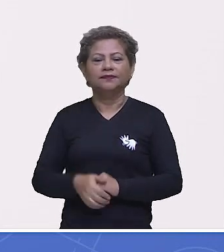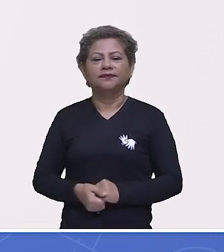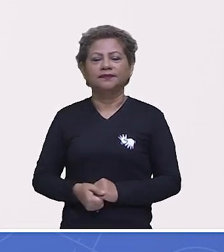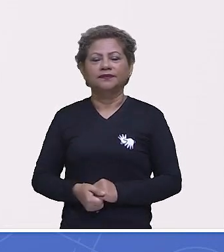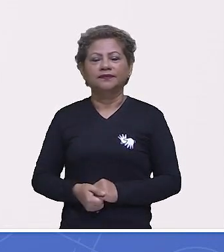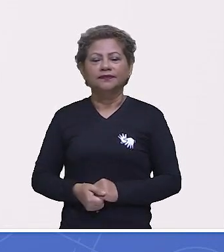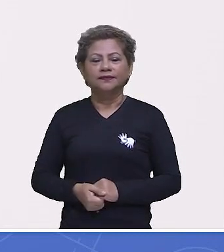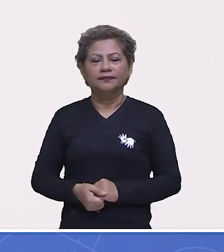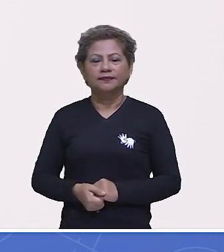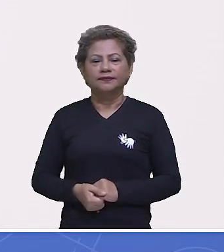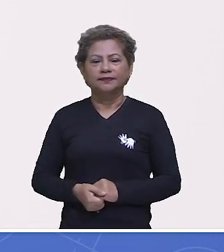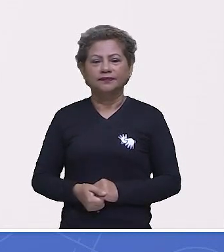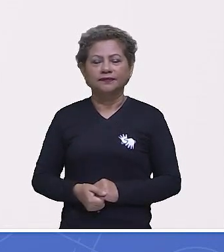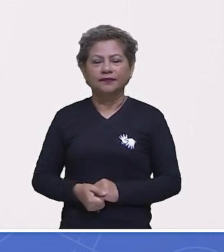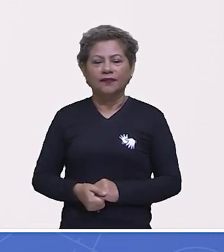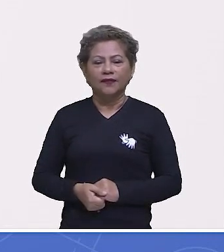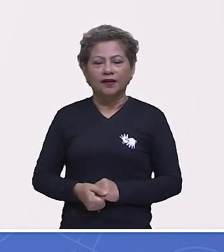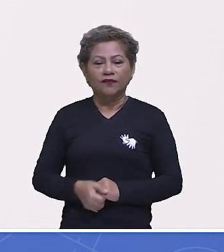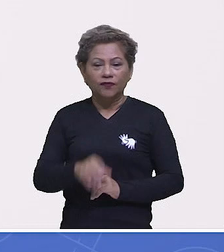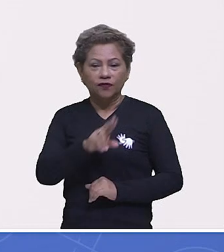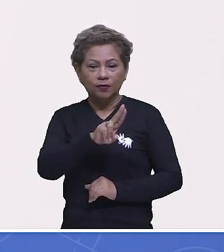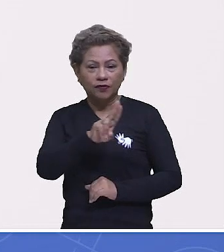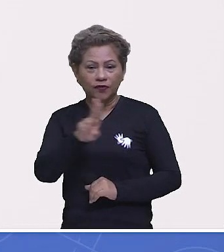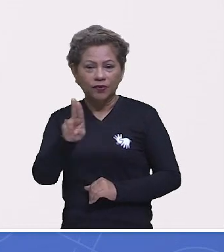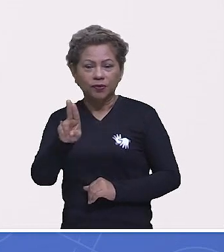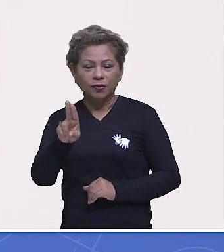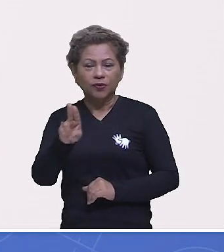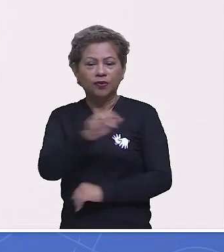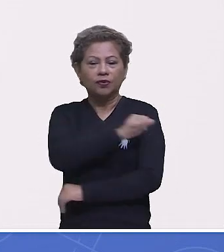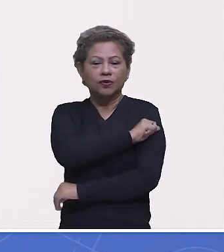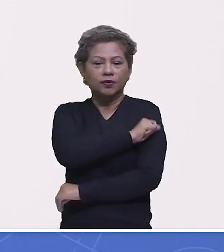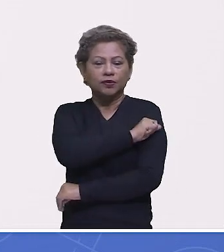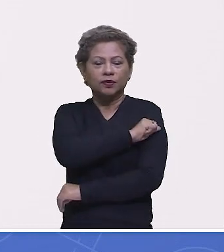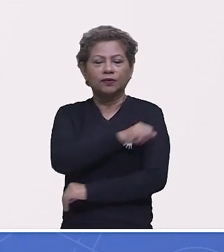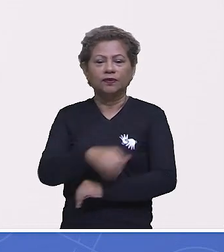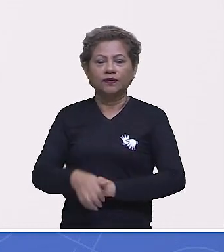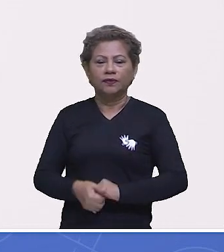aqui. Vamos ver quem respondeu.